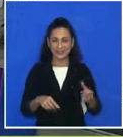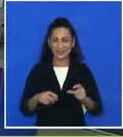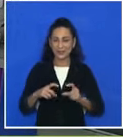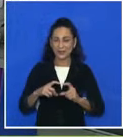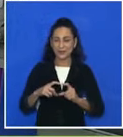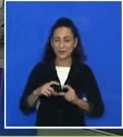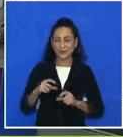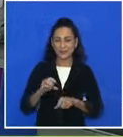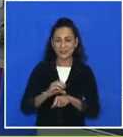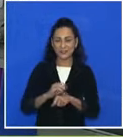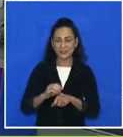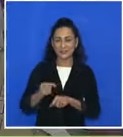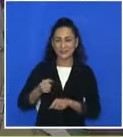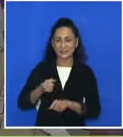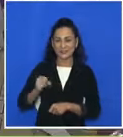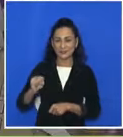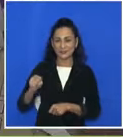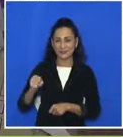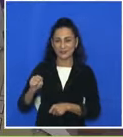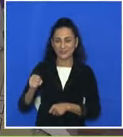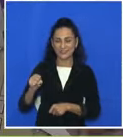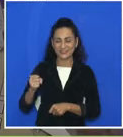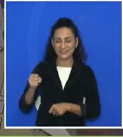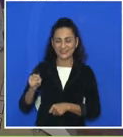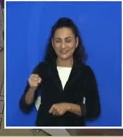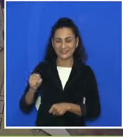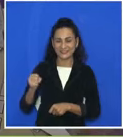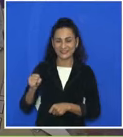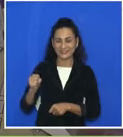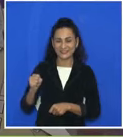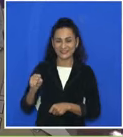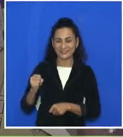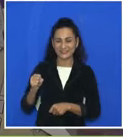É a bola cinza número 8.